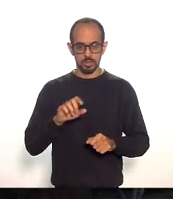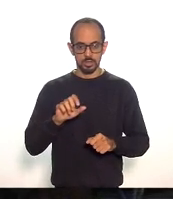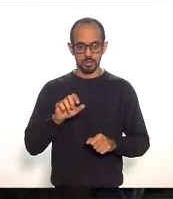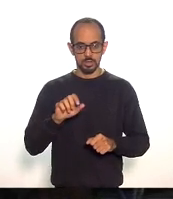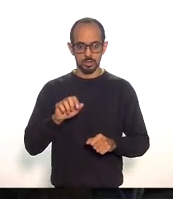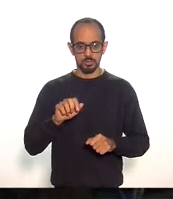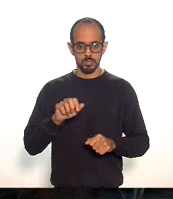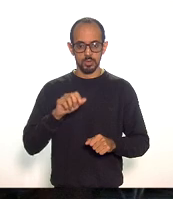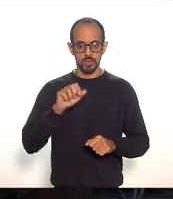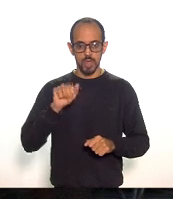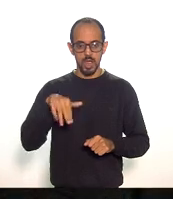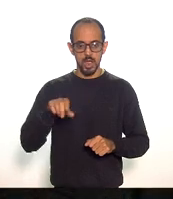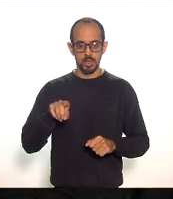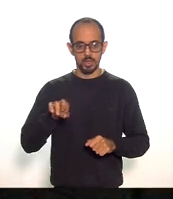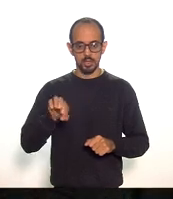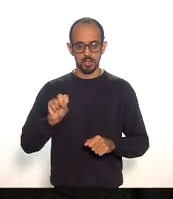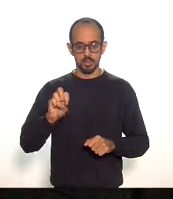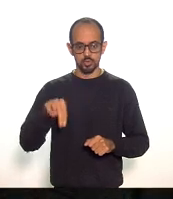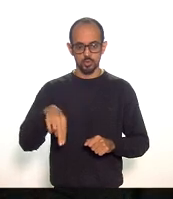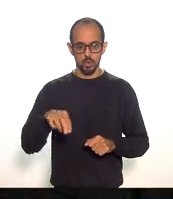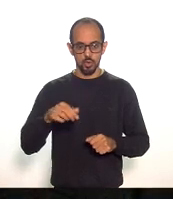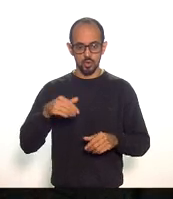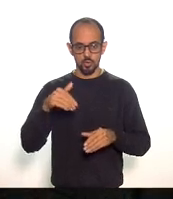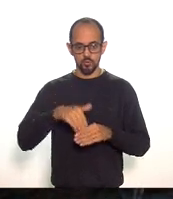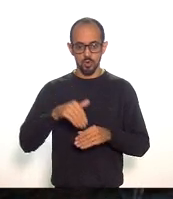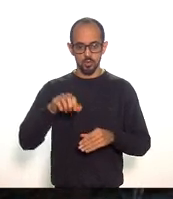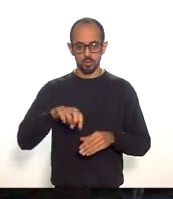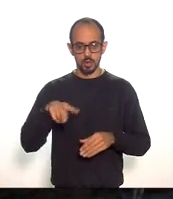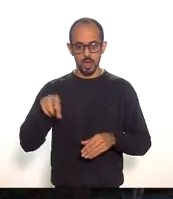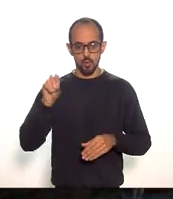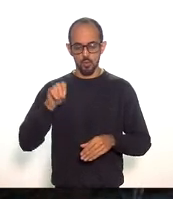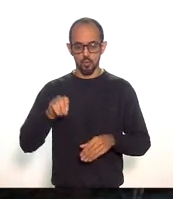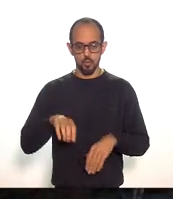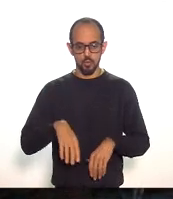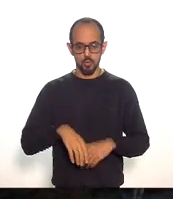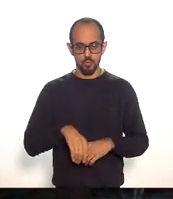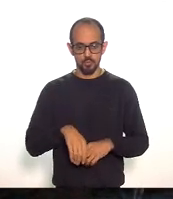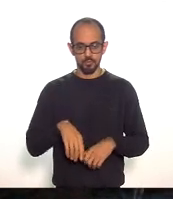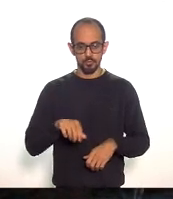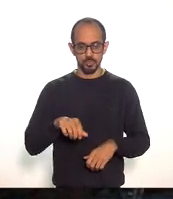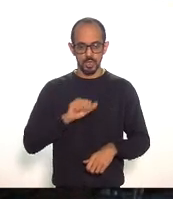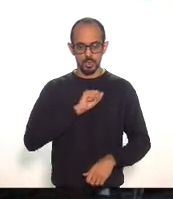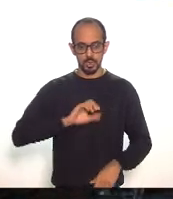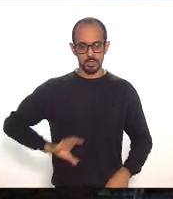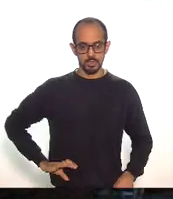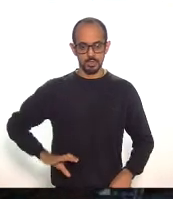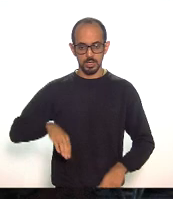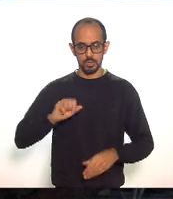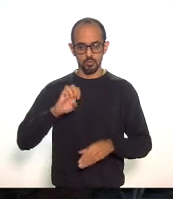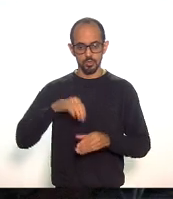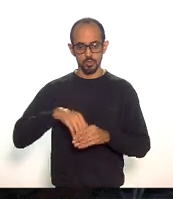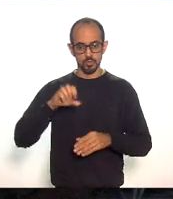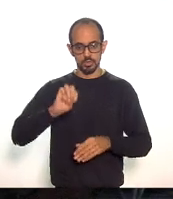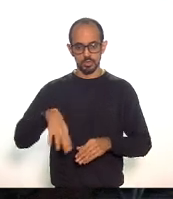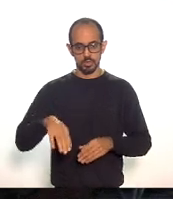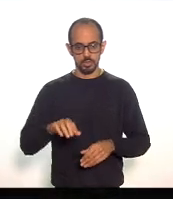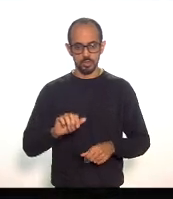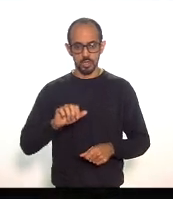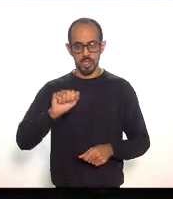Moraes. Voto não, senhor presidente. Não. André Siciliano votou sim. Deputado André Correia.